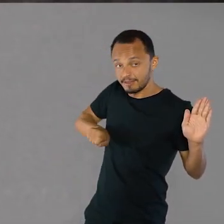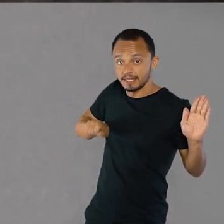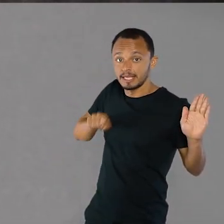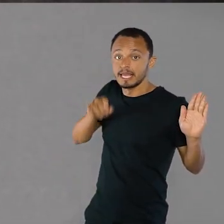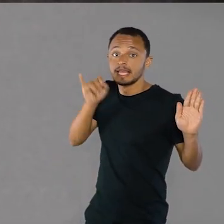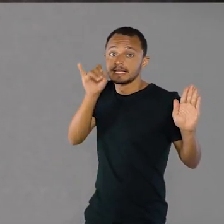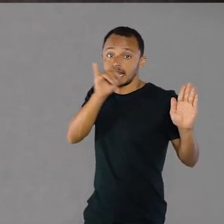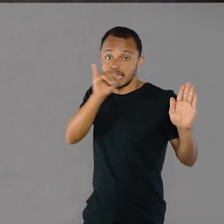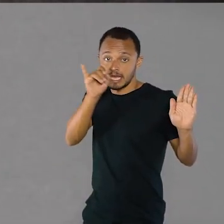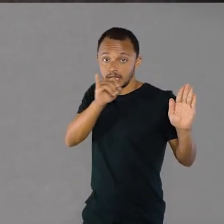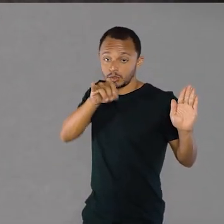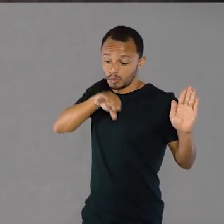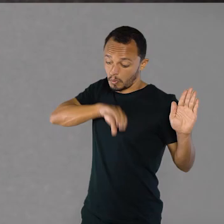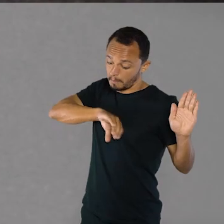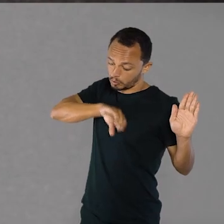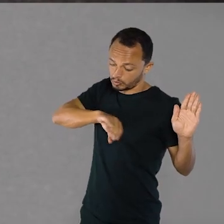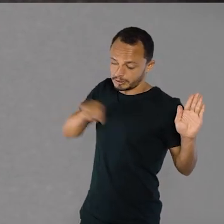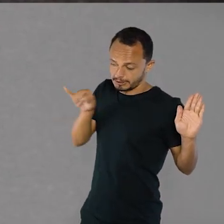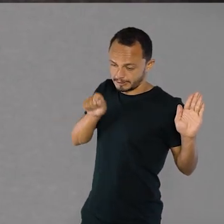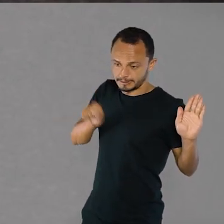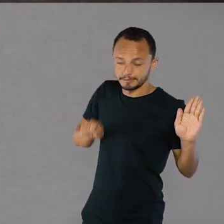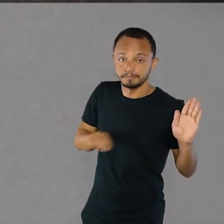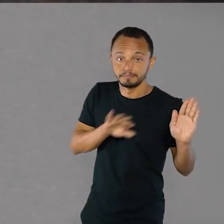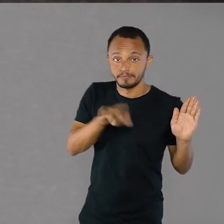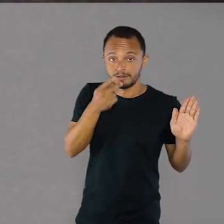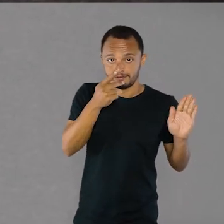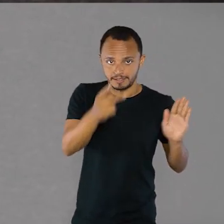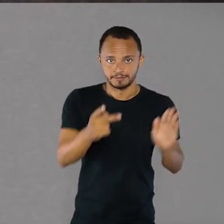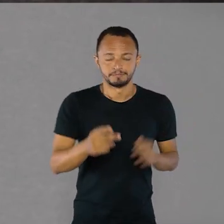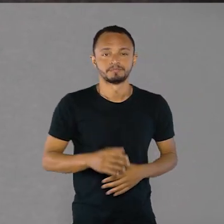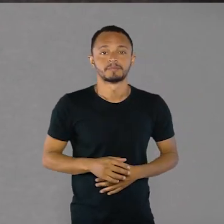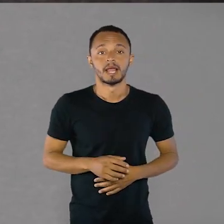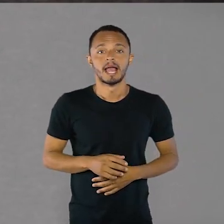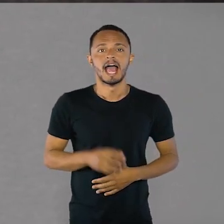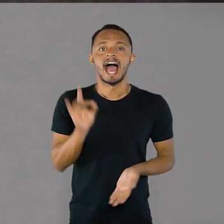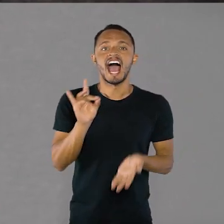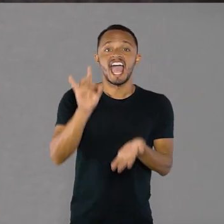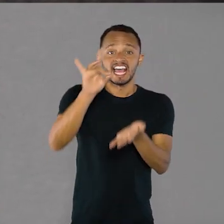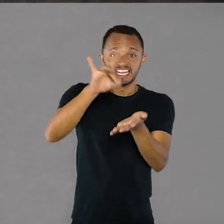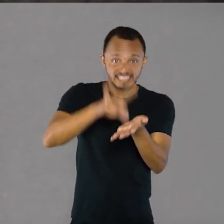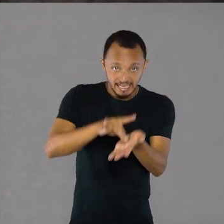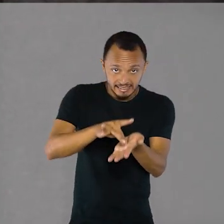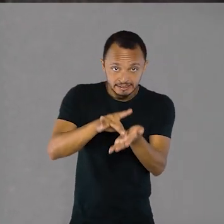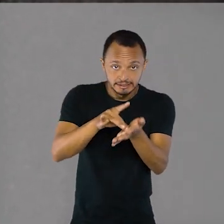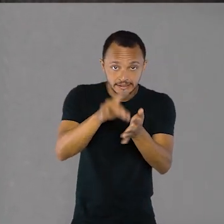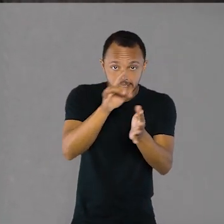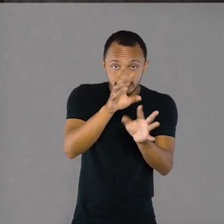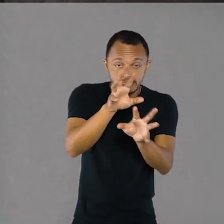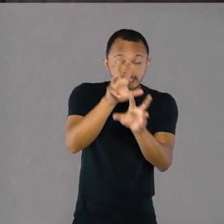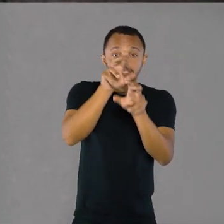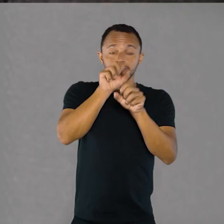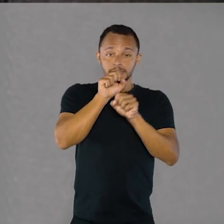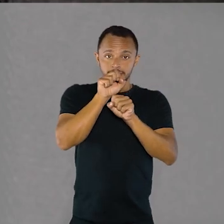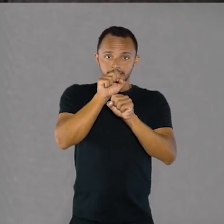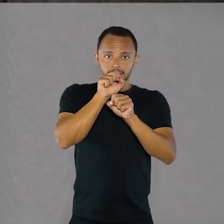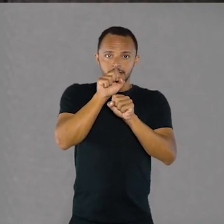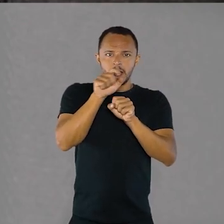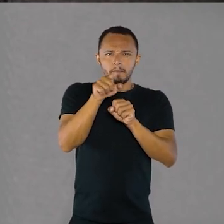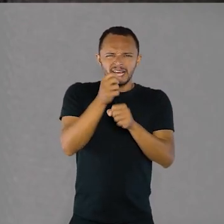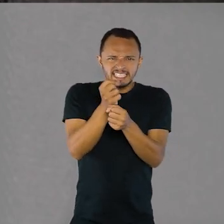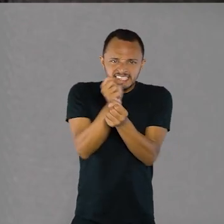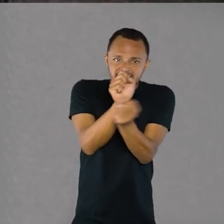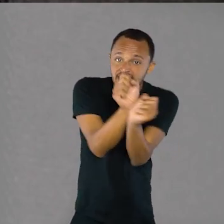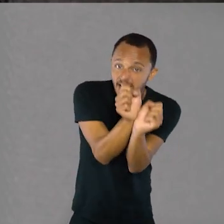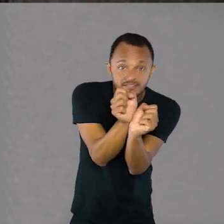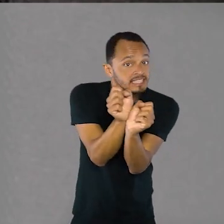2 frases do Pedro Américo. A realidade inspira, mas não escraviza. O que quer dizer? Eu